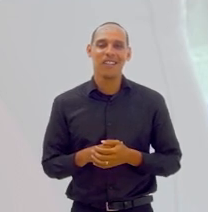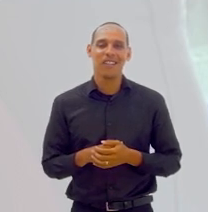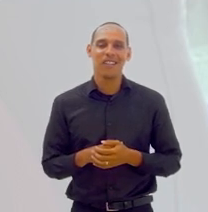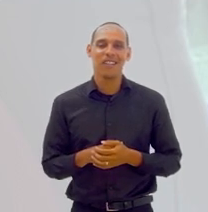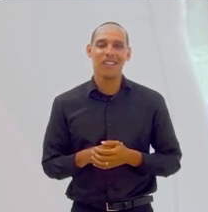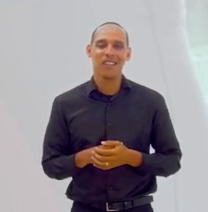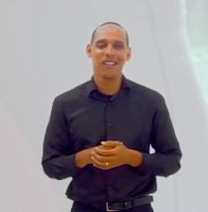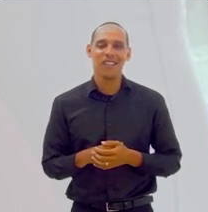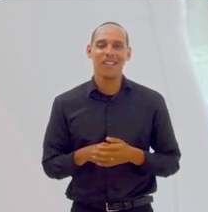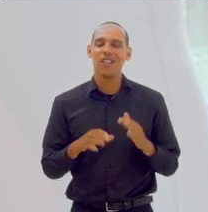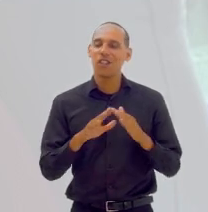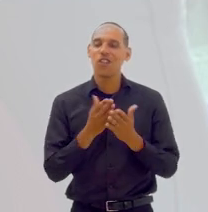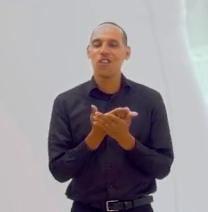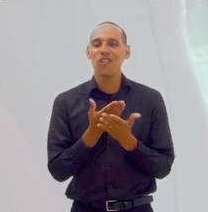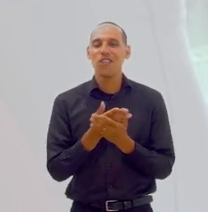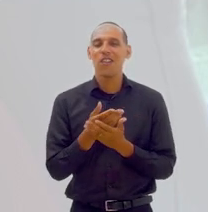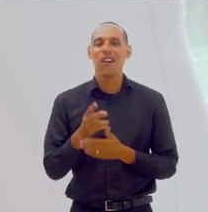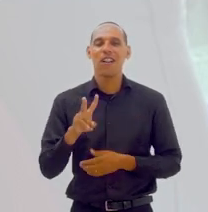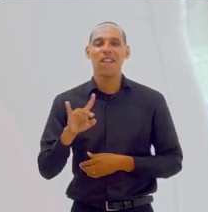pela Santa Isabel,